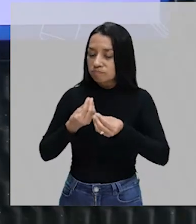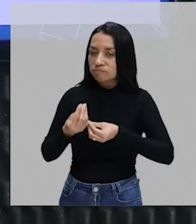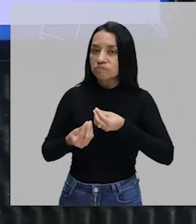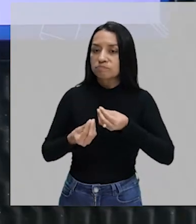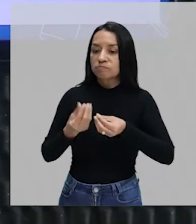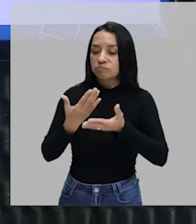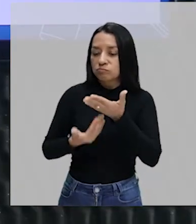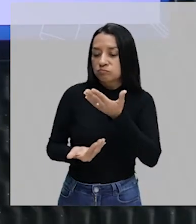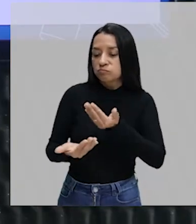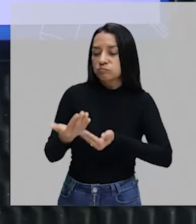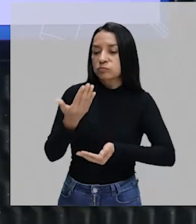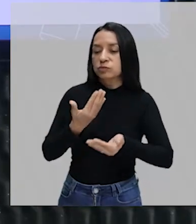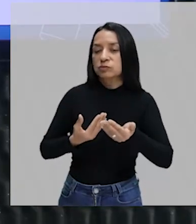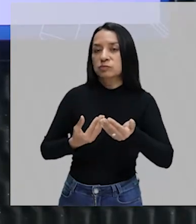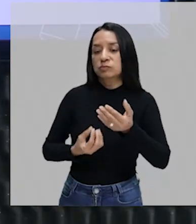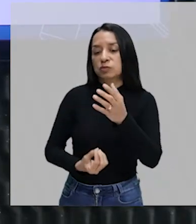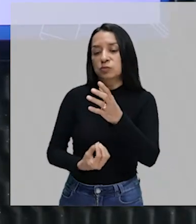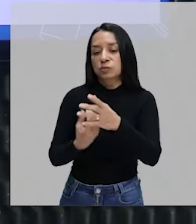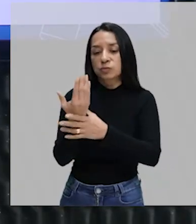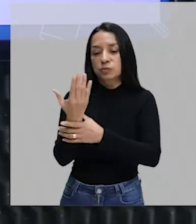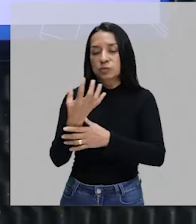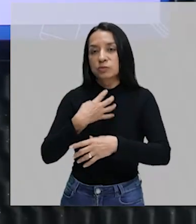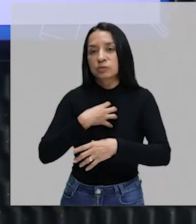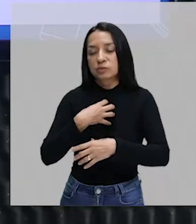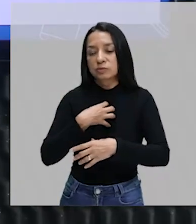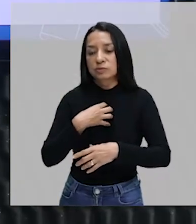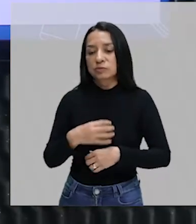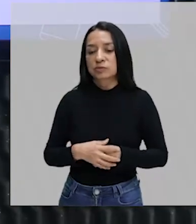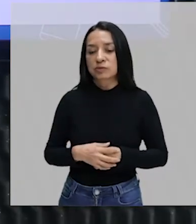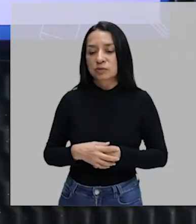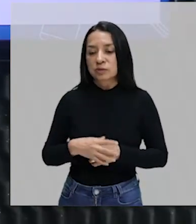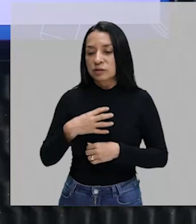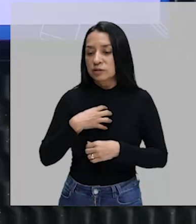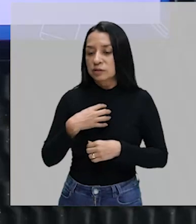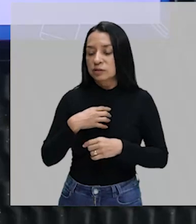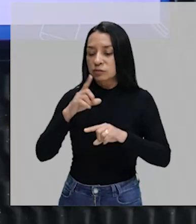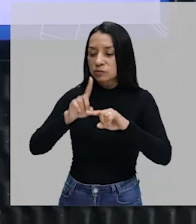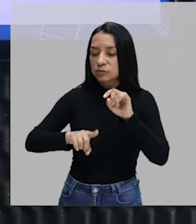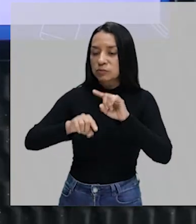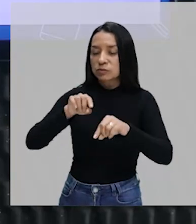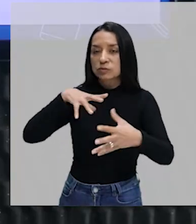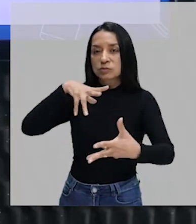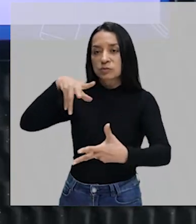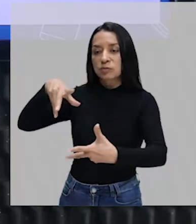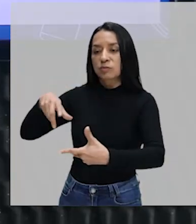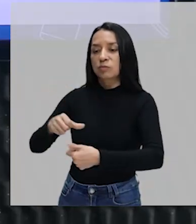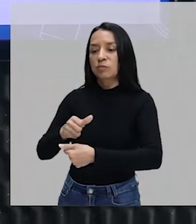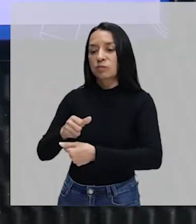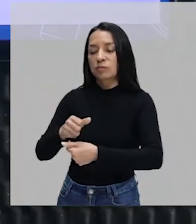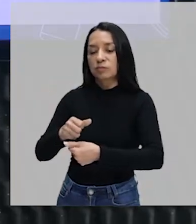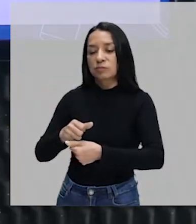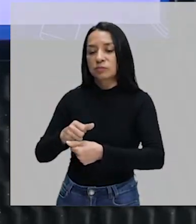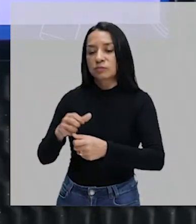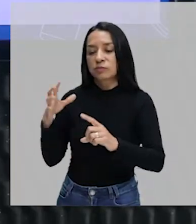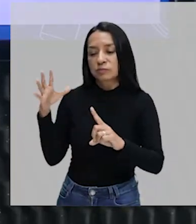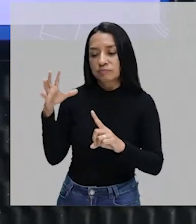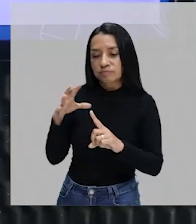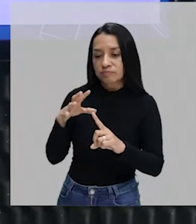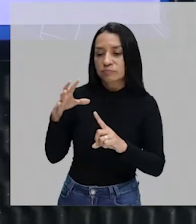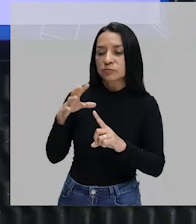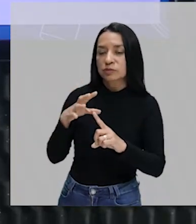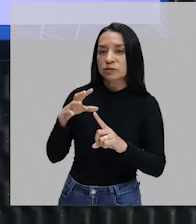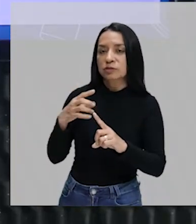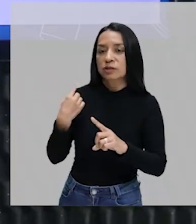sentidos, emana através daquelas sensações que os objetos e o mundo vão ferir a